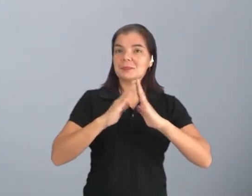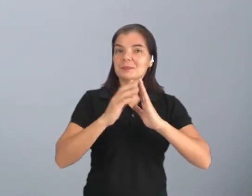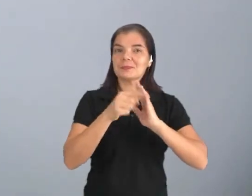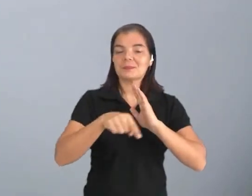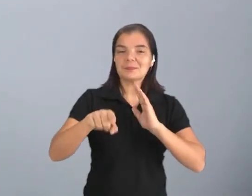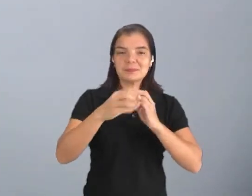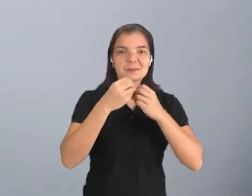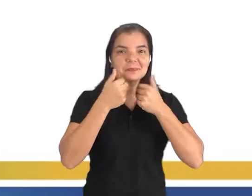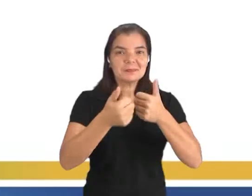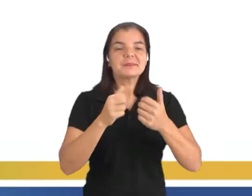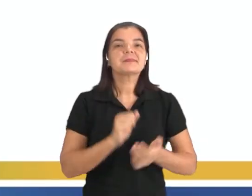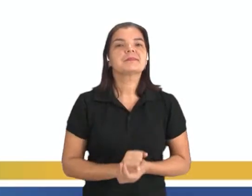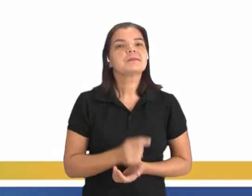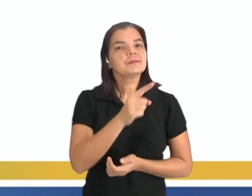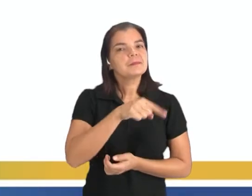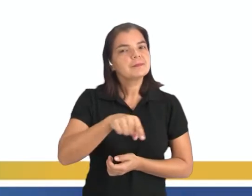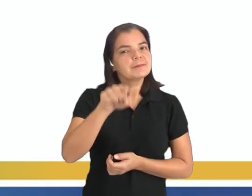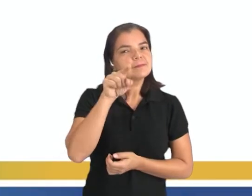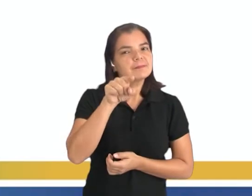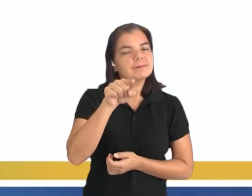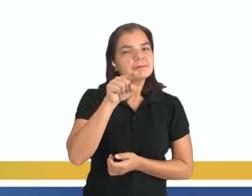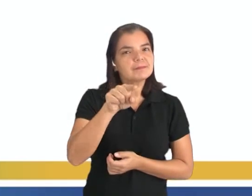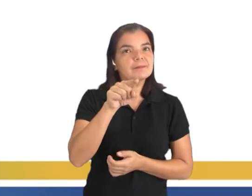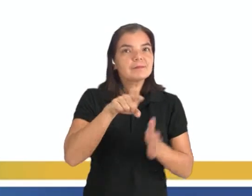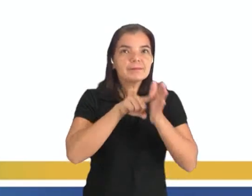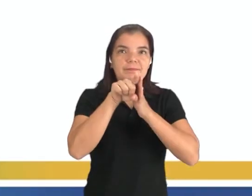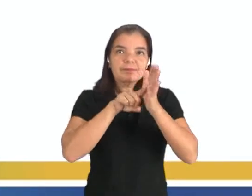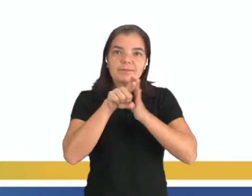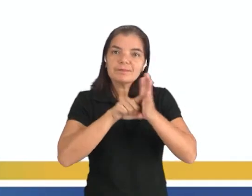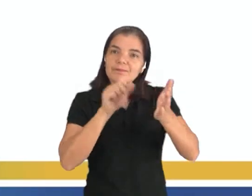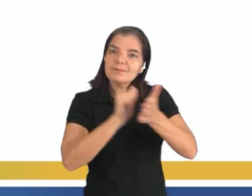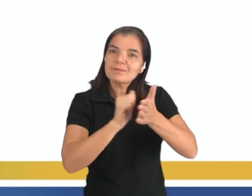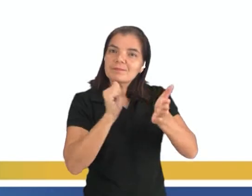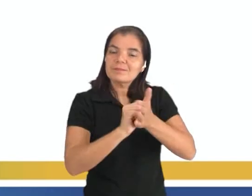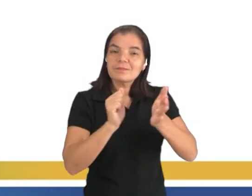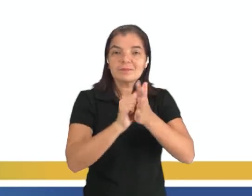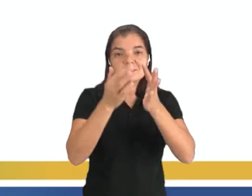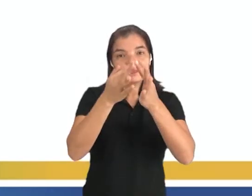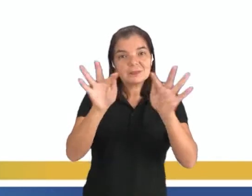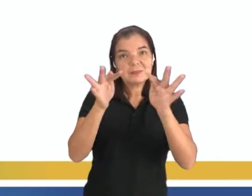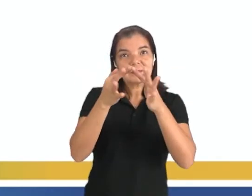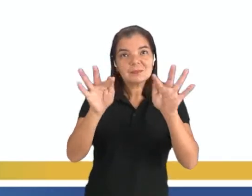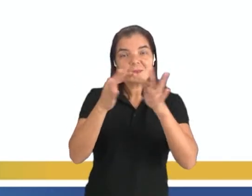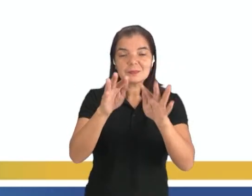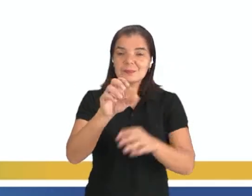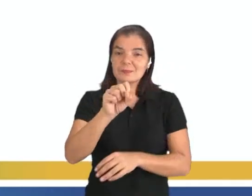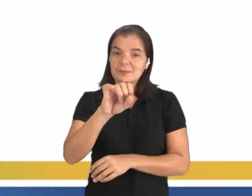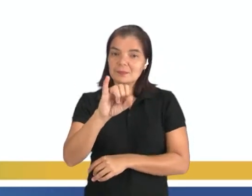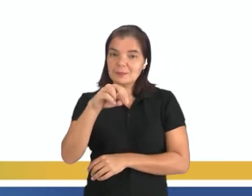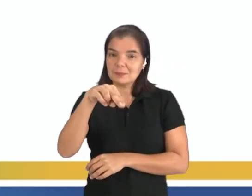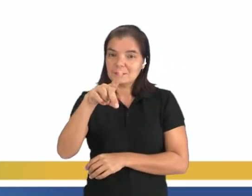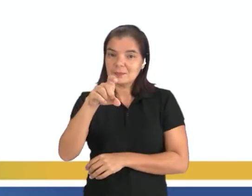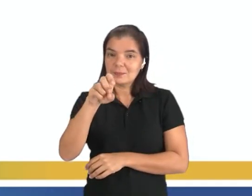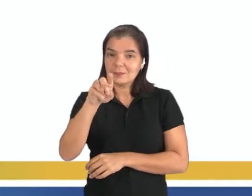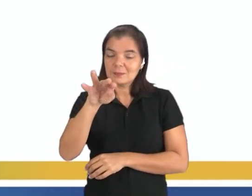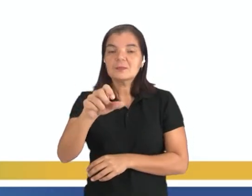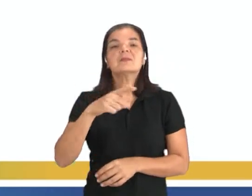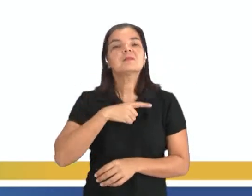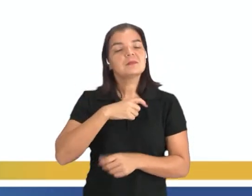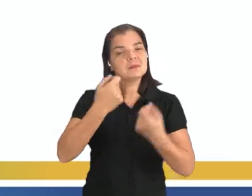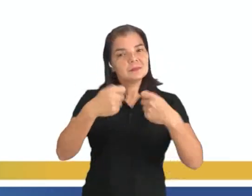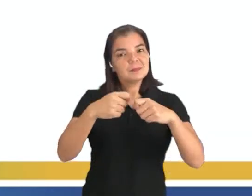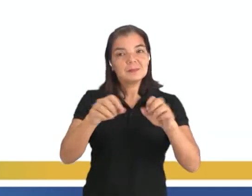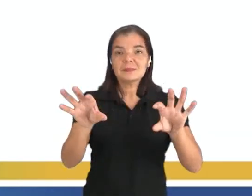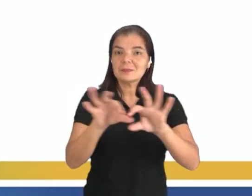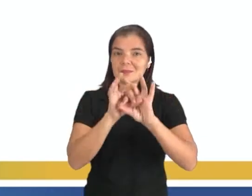casa, tudo bem? Você vai buscar construir orações coordenadas sindéticas, aquelas que têm as